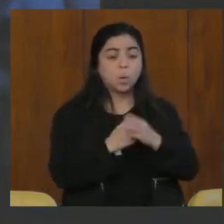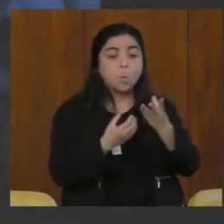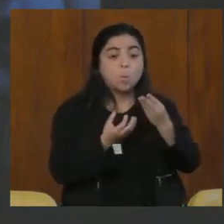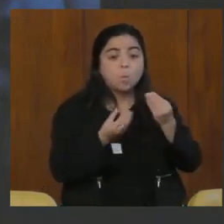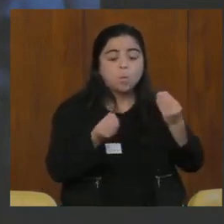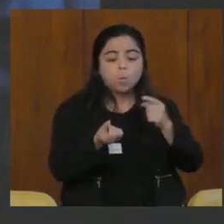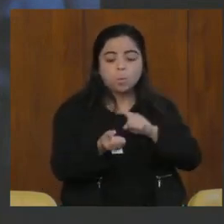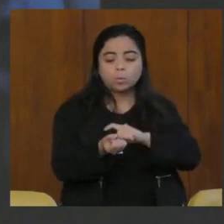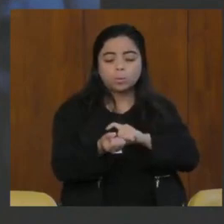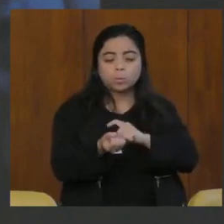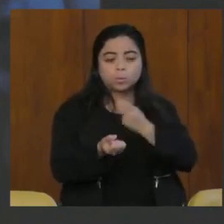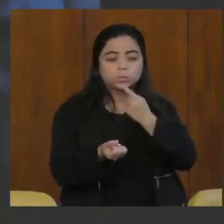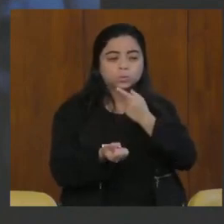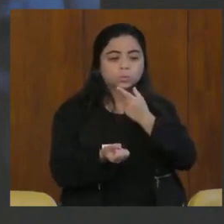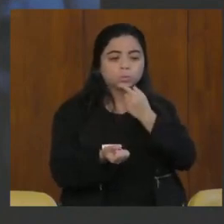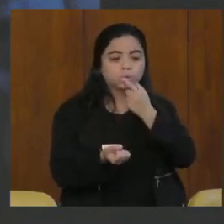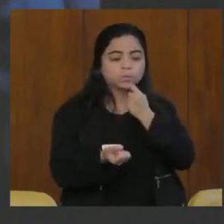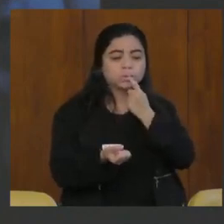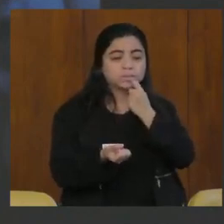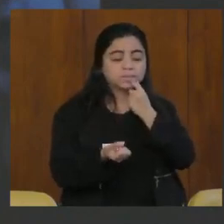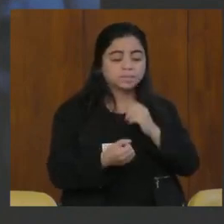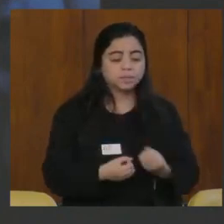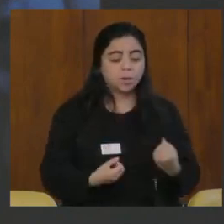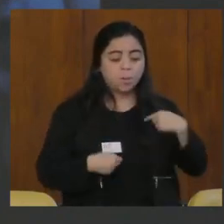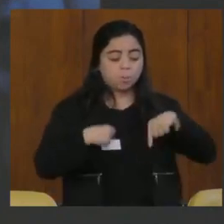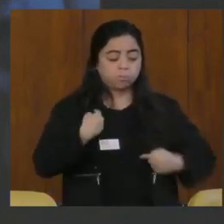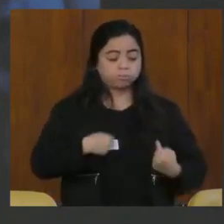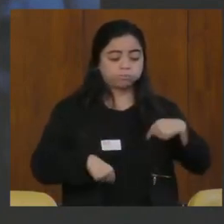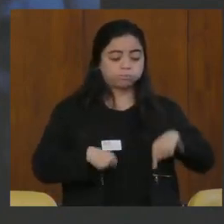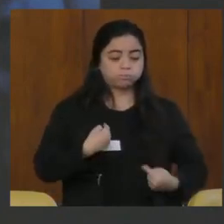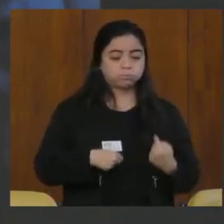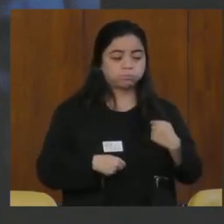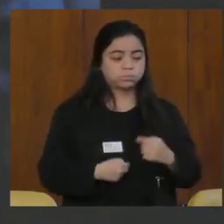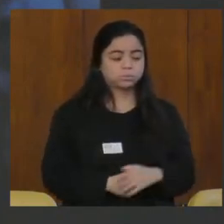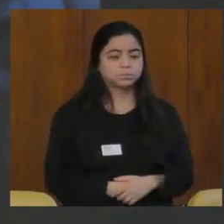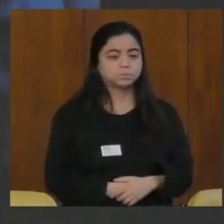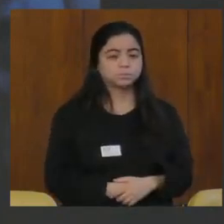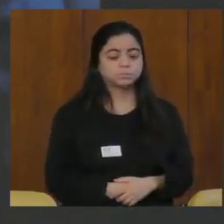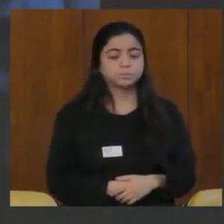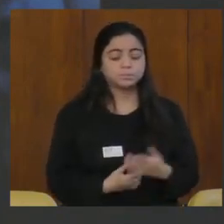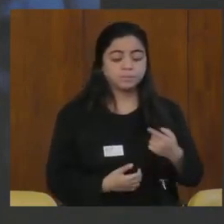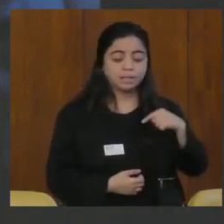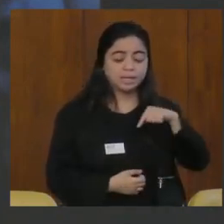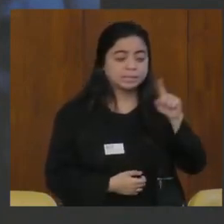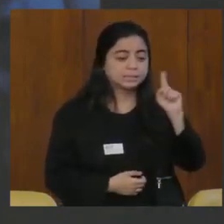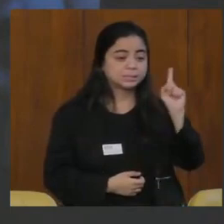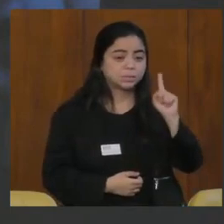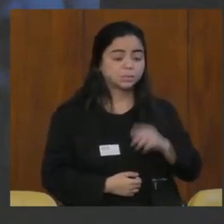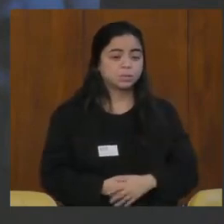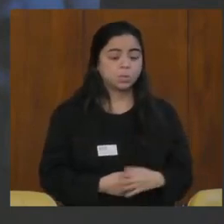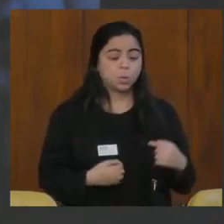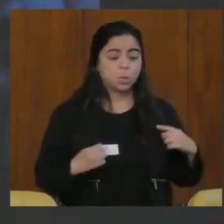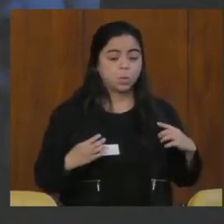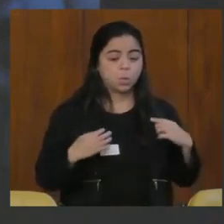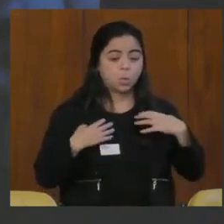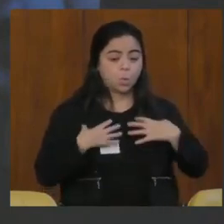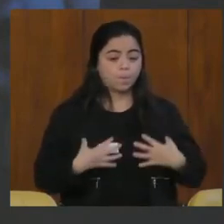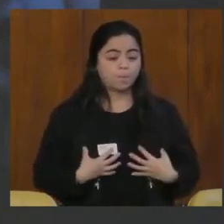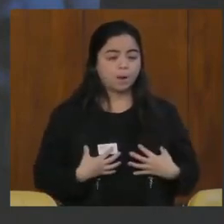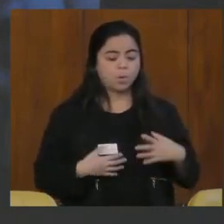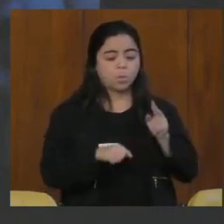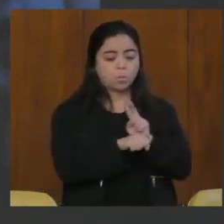sangue que vai passar para o pulmão e levar a pressão pulmonar, etc, etc. Aqui, não, o pulmão é protegido.